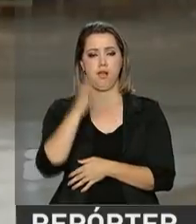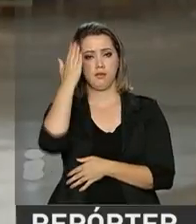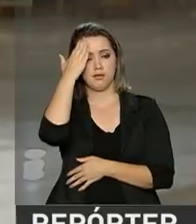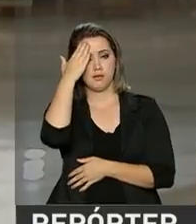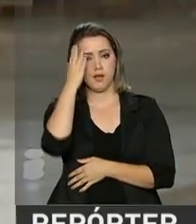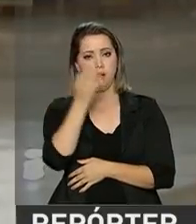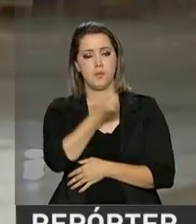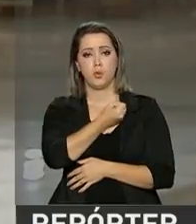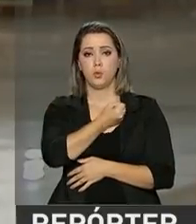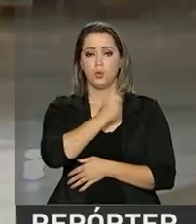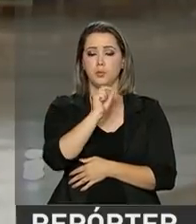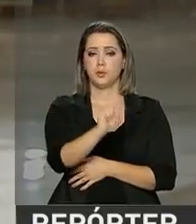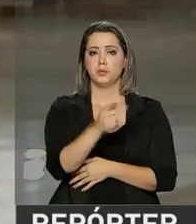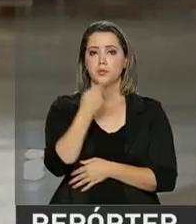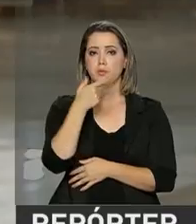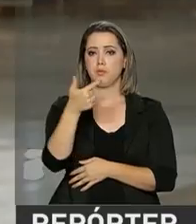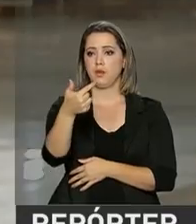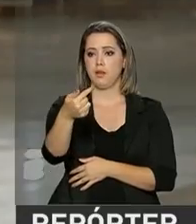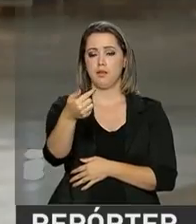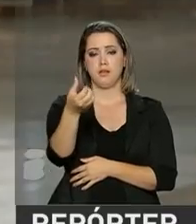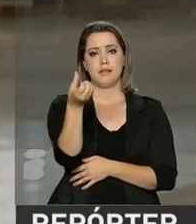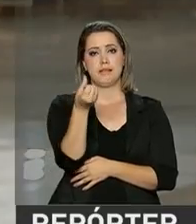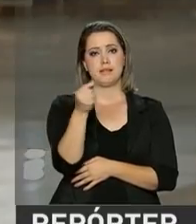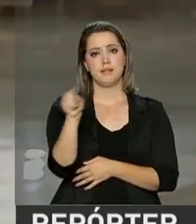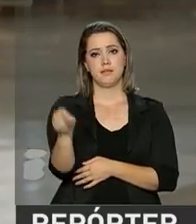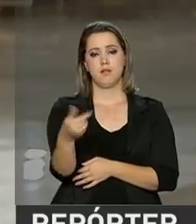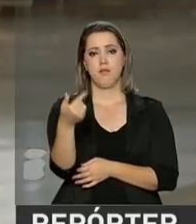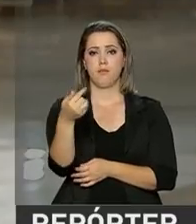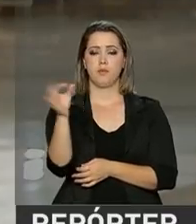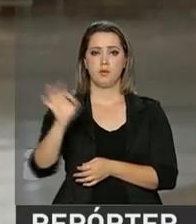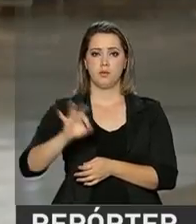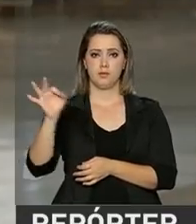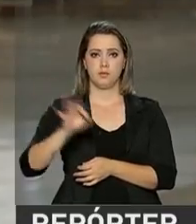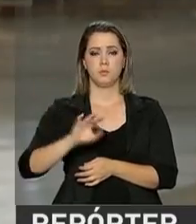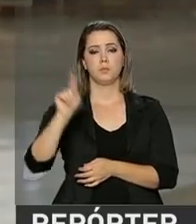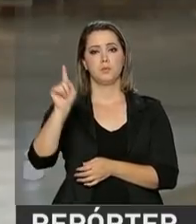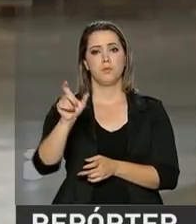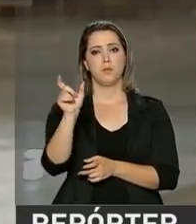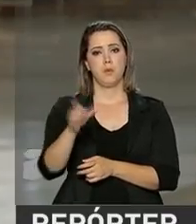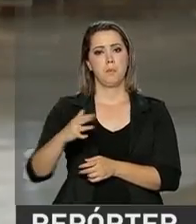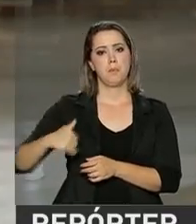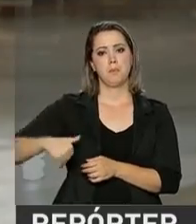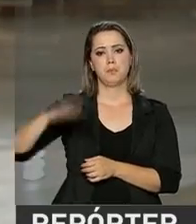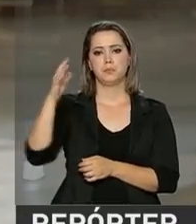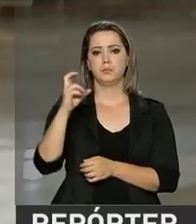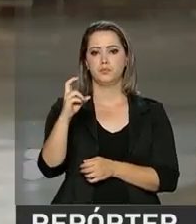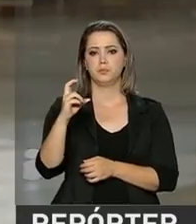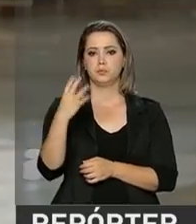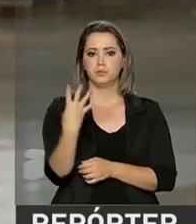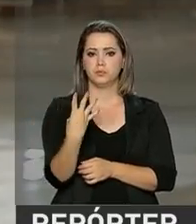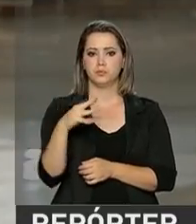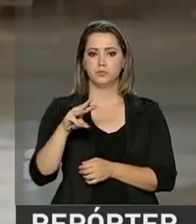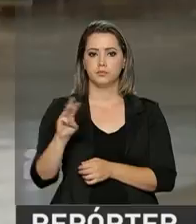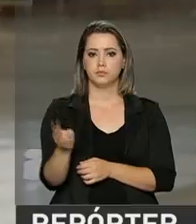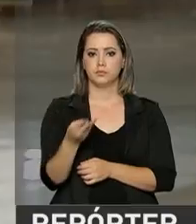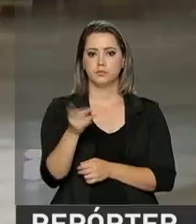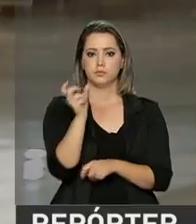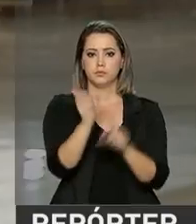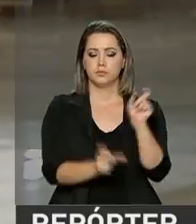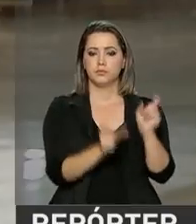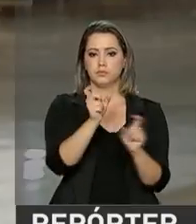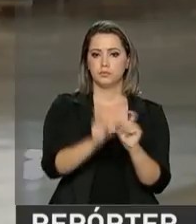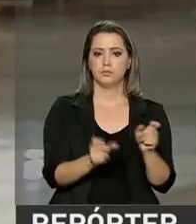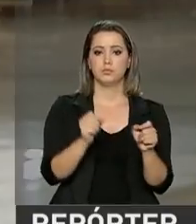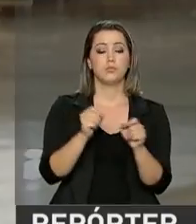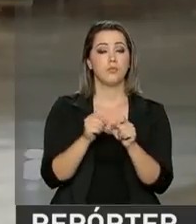segundo este boletim 76,7 por das mais de 54 4 milhões de pessoas